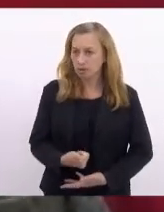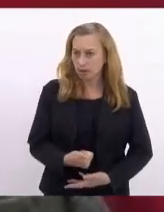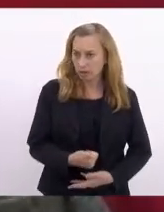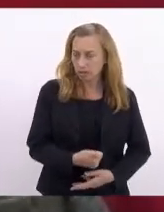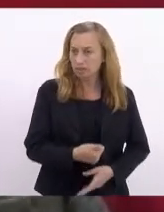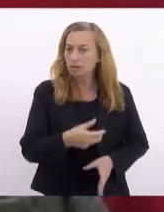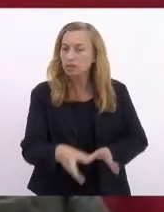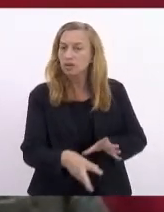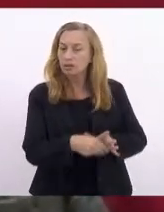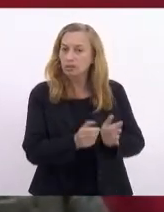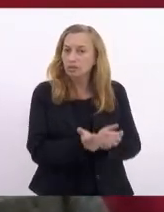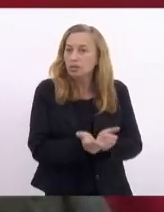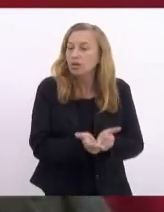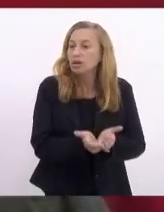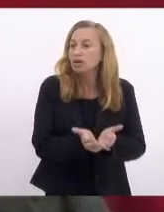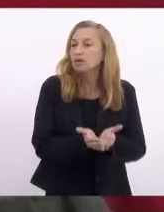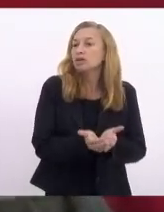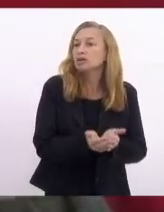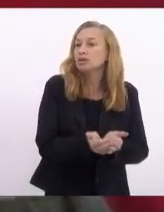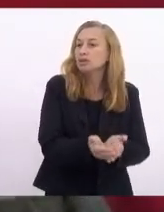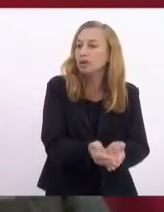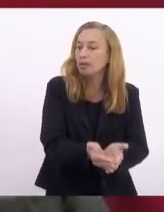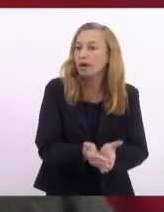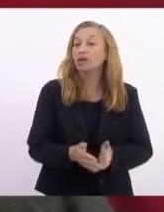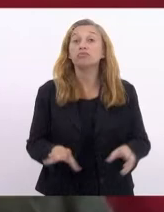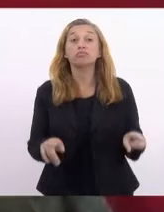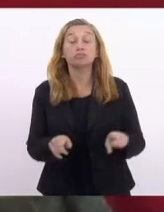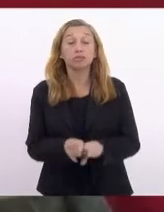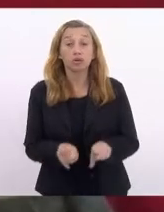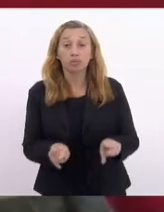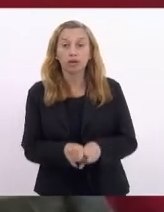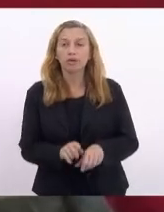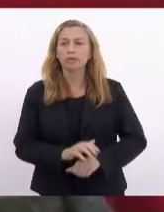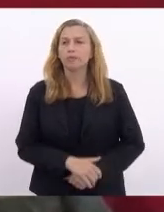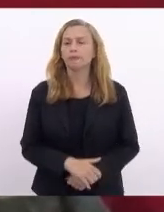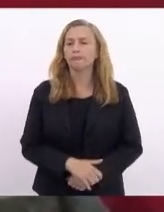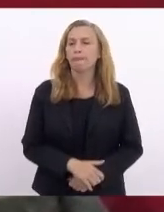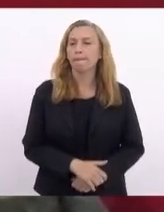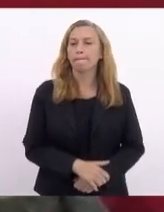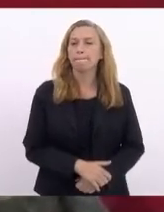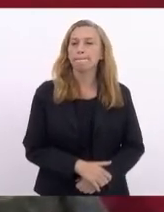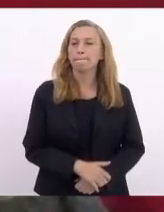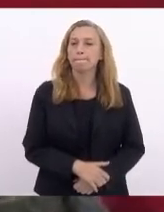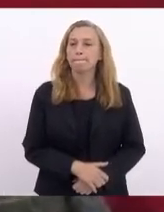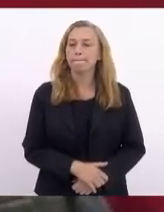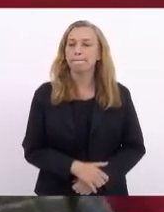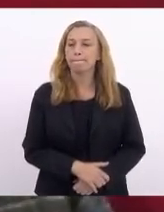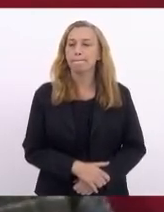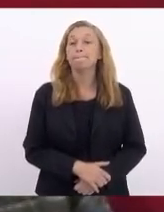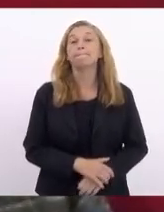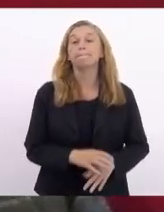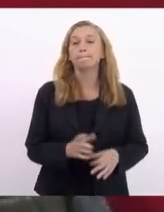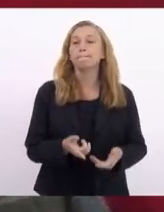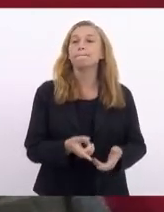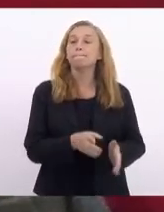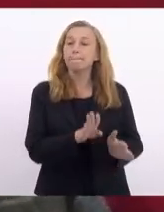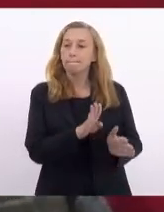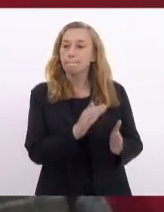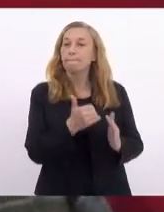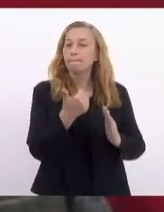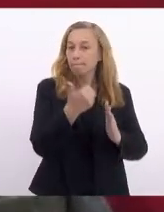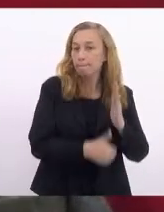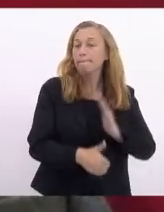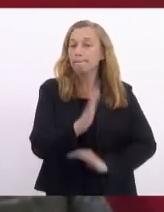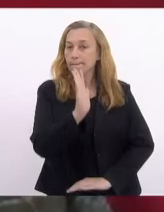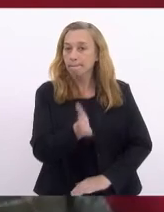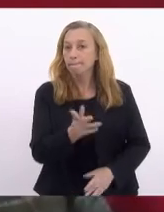pelas barcas SA, bem como, né, um equacionamento dos débitos já